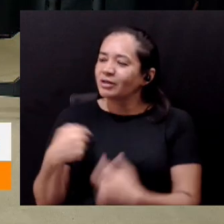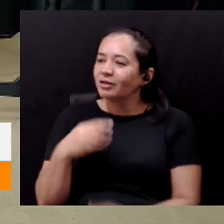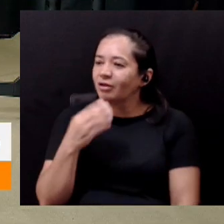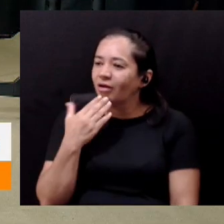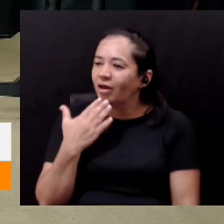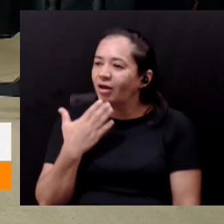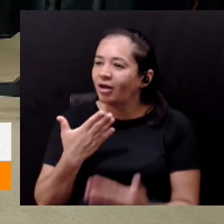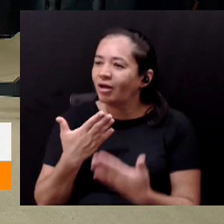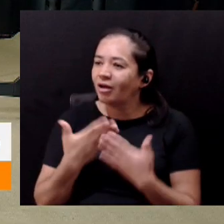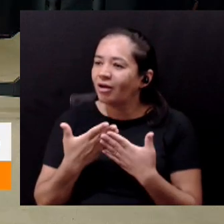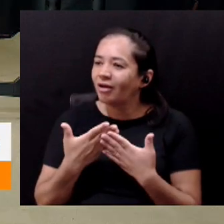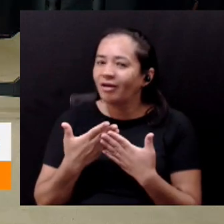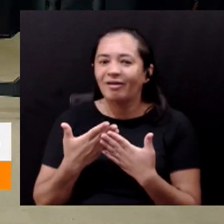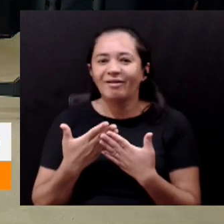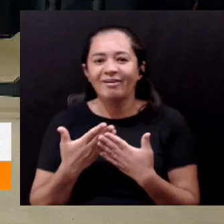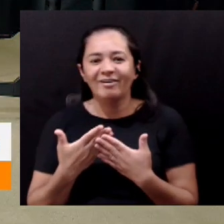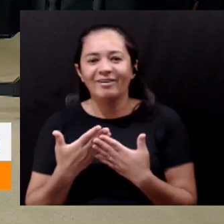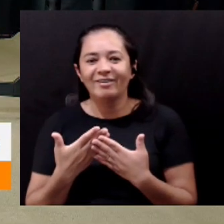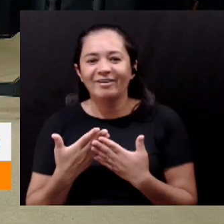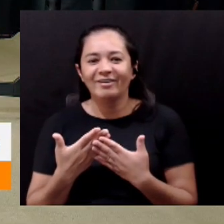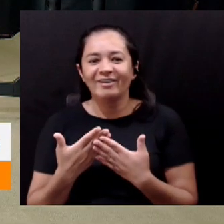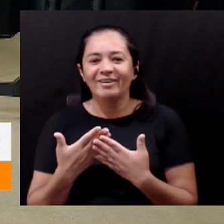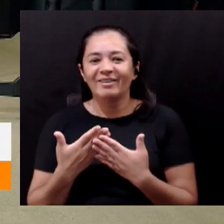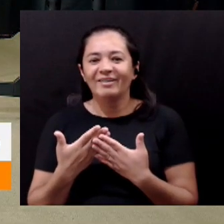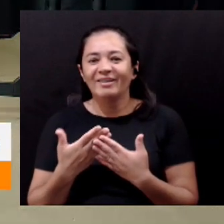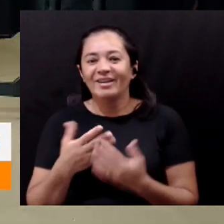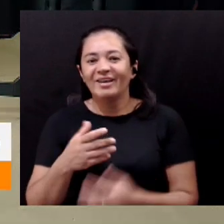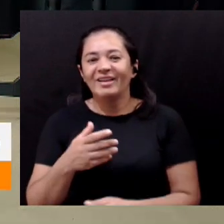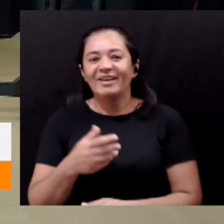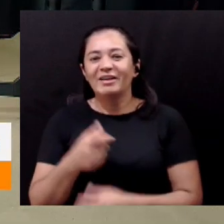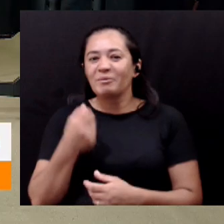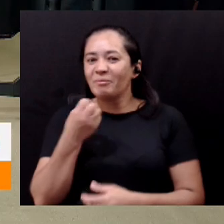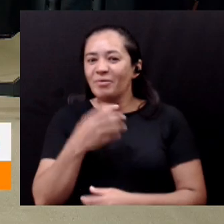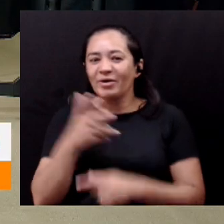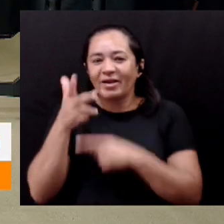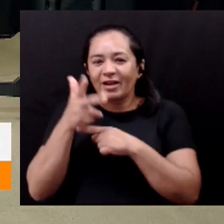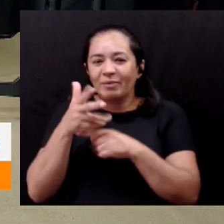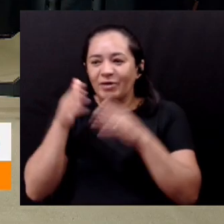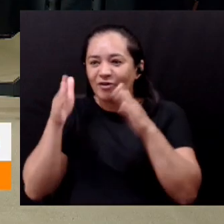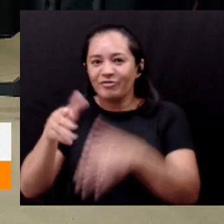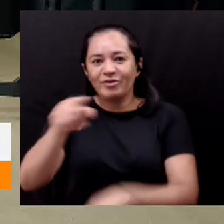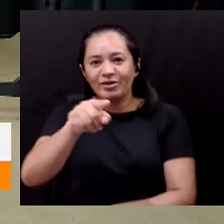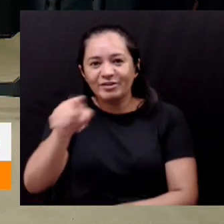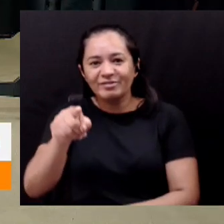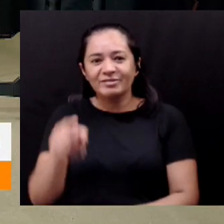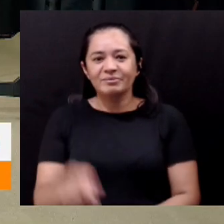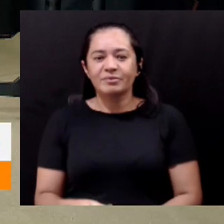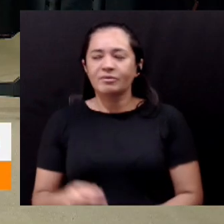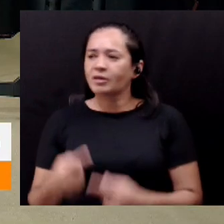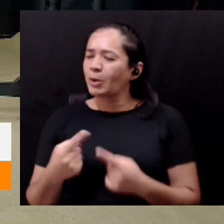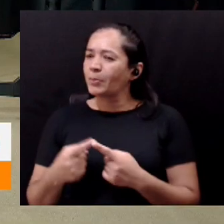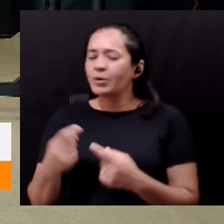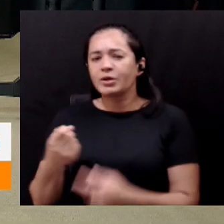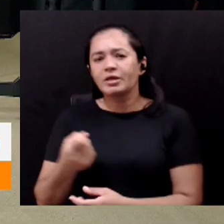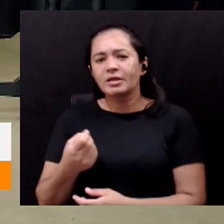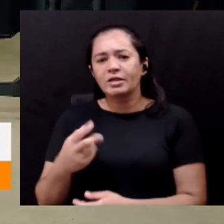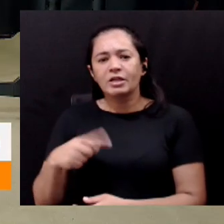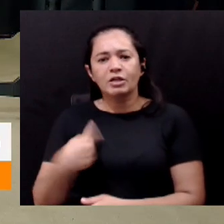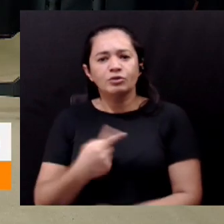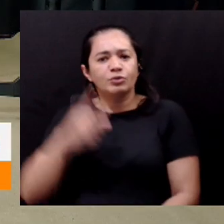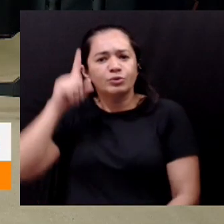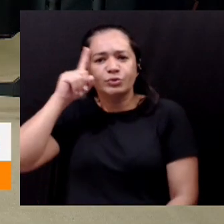Ainda bem que a câmera foca cada um de vocês, porque, sabe, assim, são coisas do nosso dia a dia, que às vezes a gente